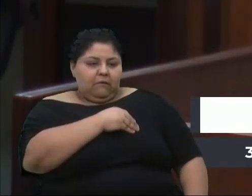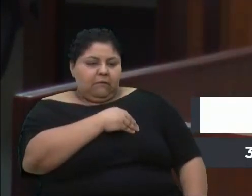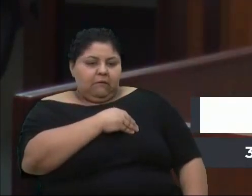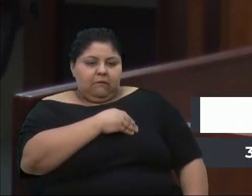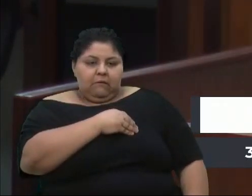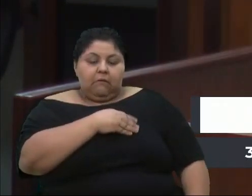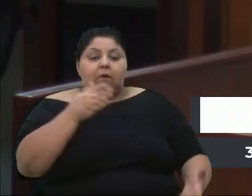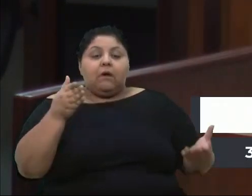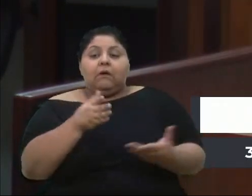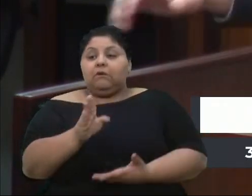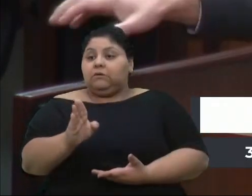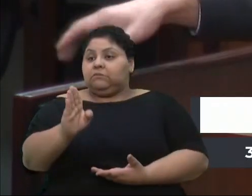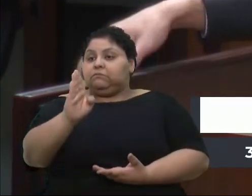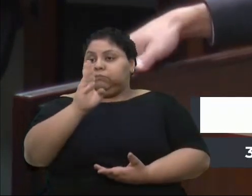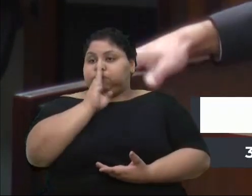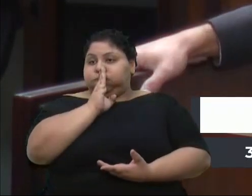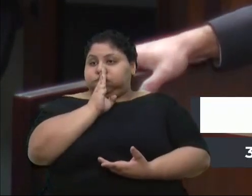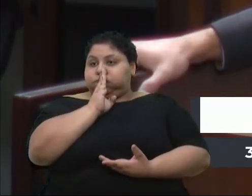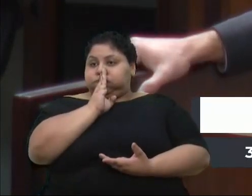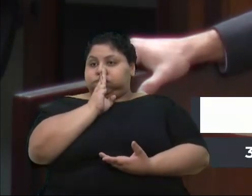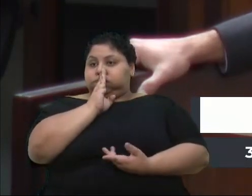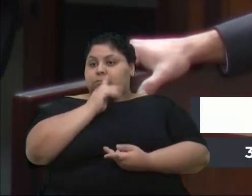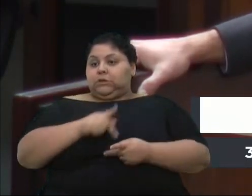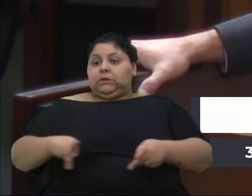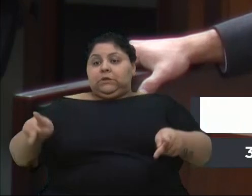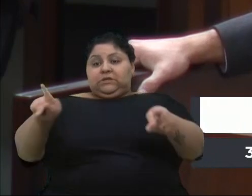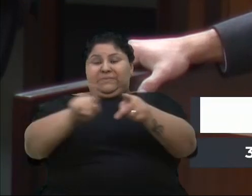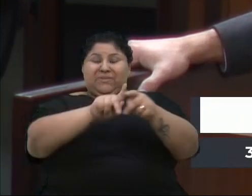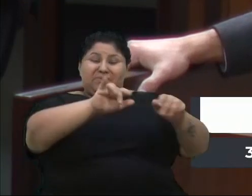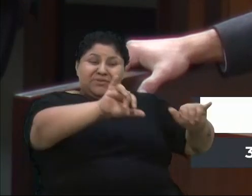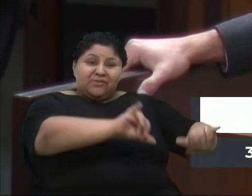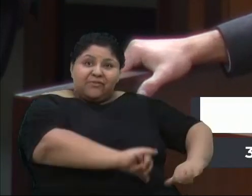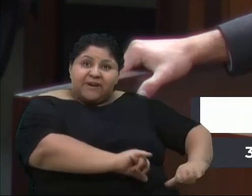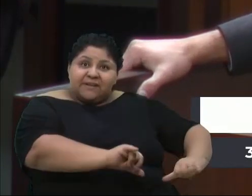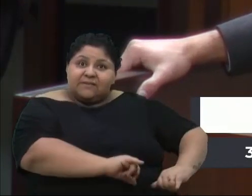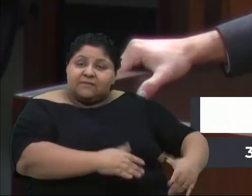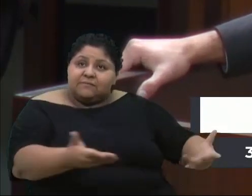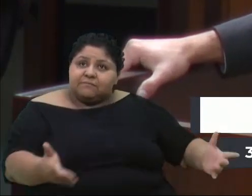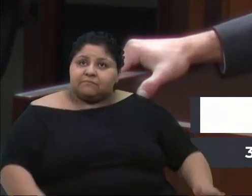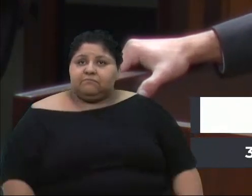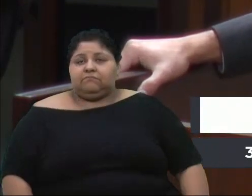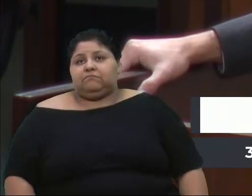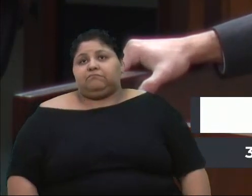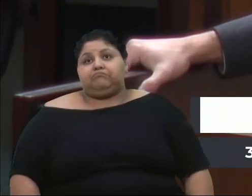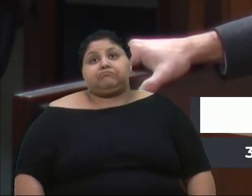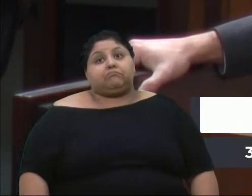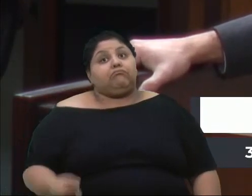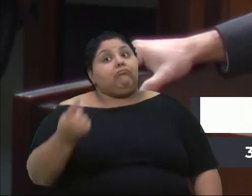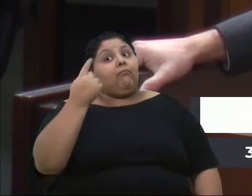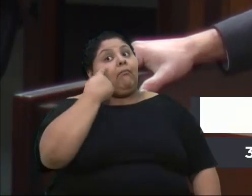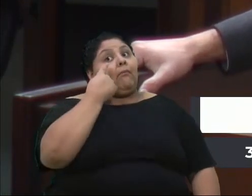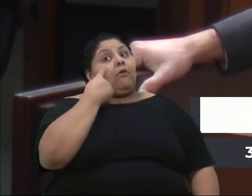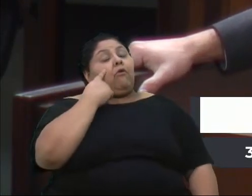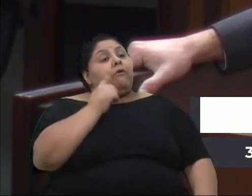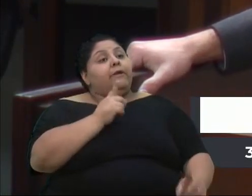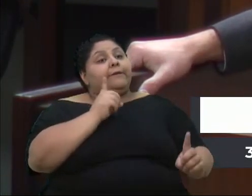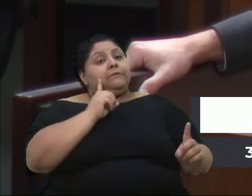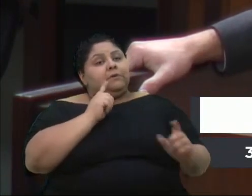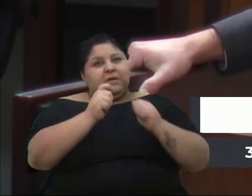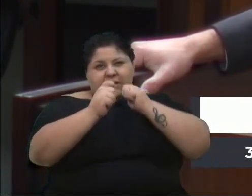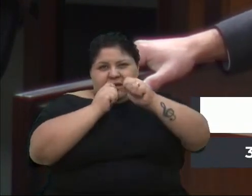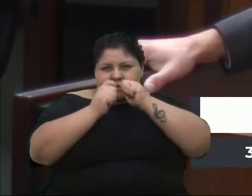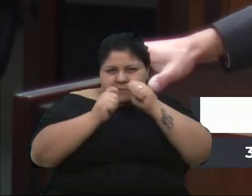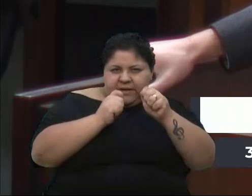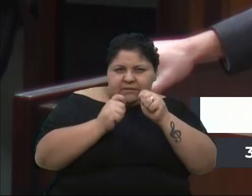agora o silêncio total, e o povo lá sofrendo. Olha a imprensa, sugiro que vocês deem uma analisada,